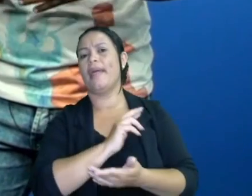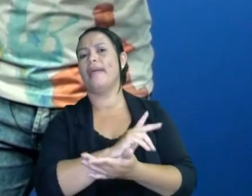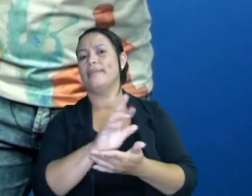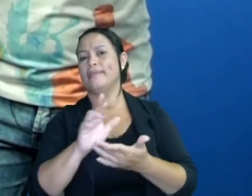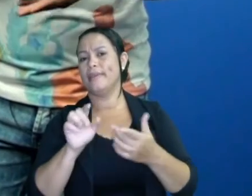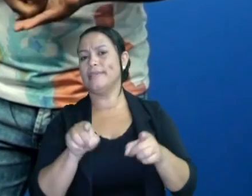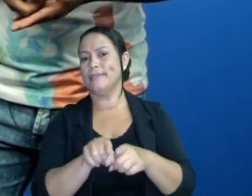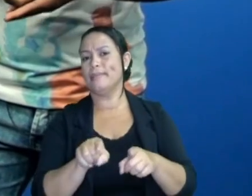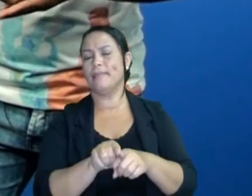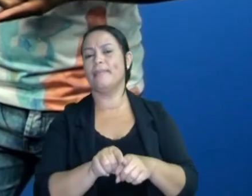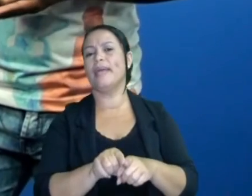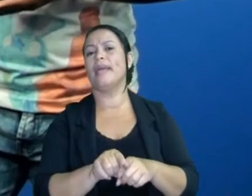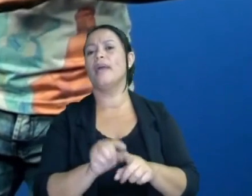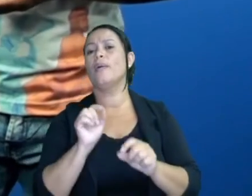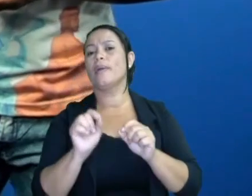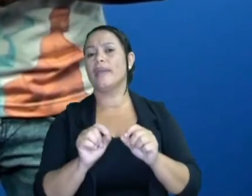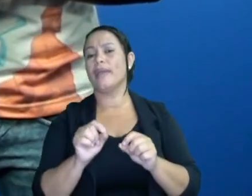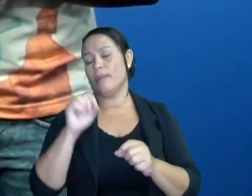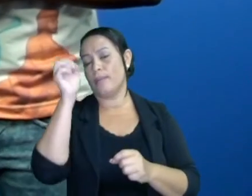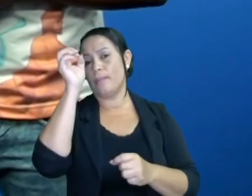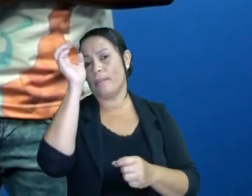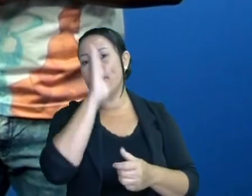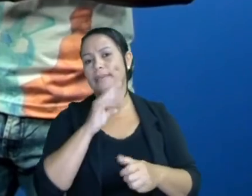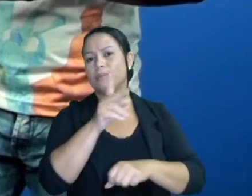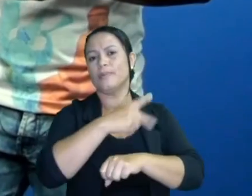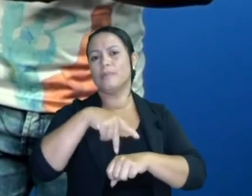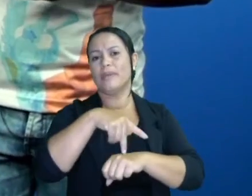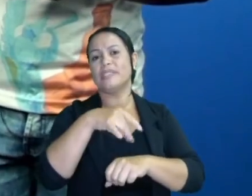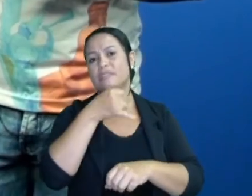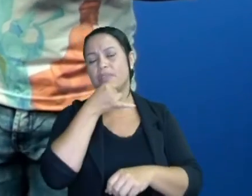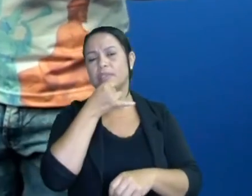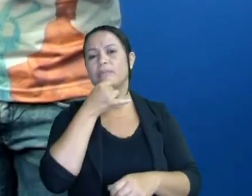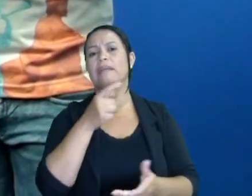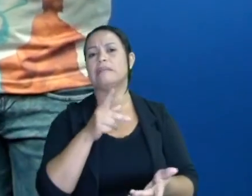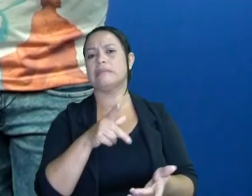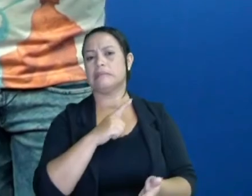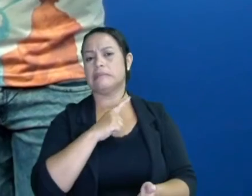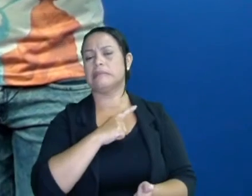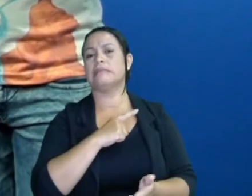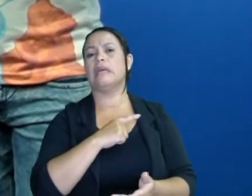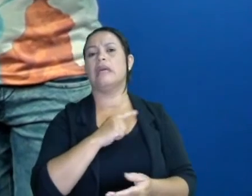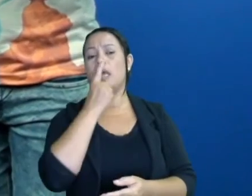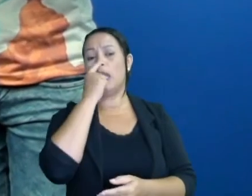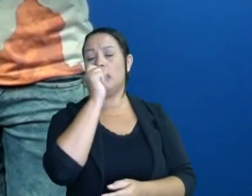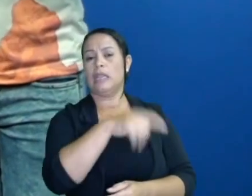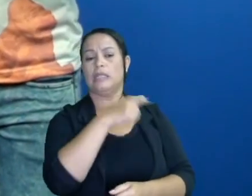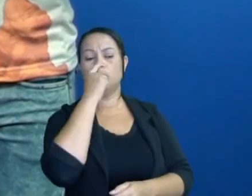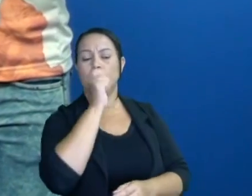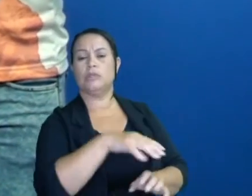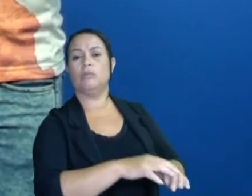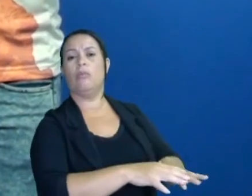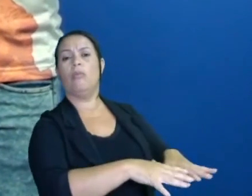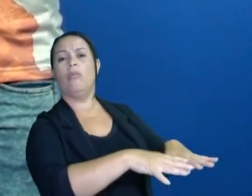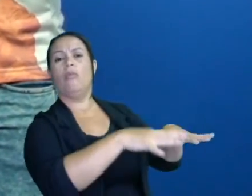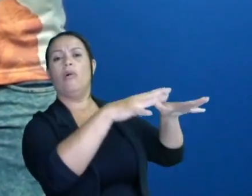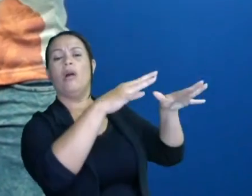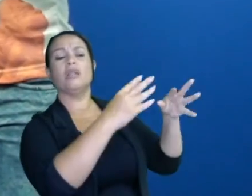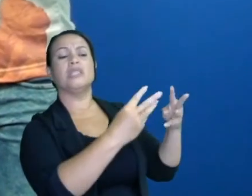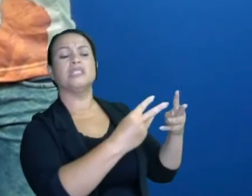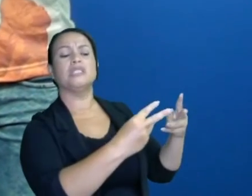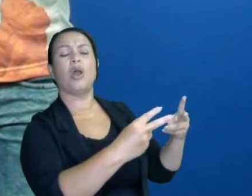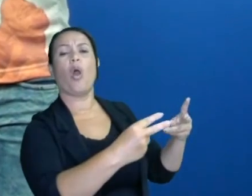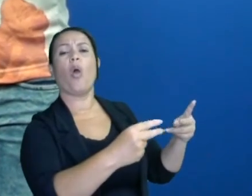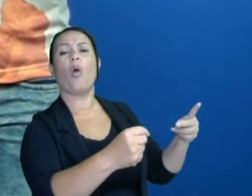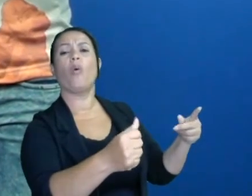mas que ainda existem largamente em nosso país, infelizmente. Mas os lixões produzem, na sua